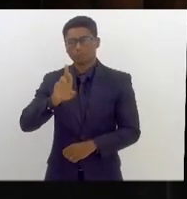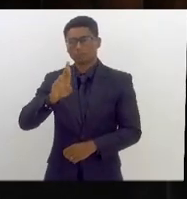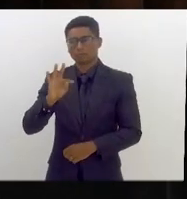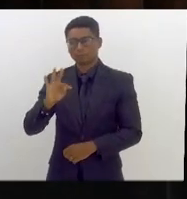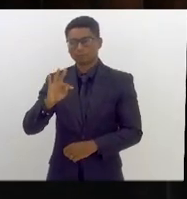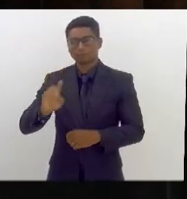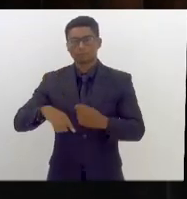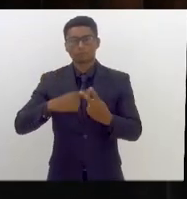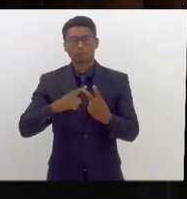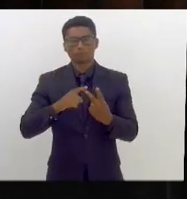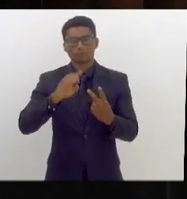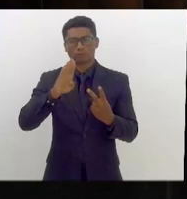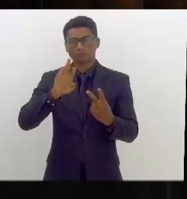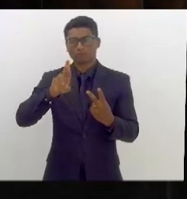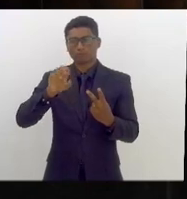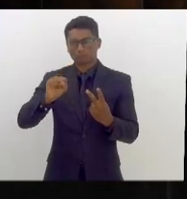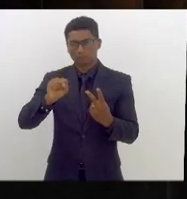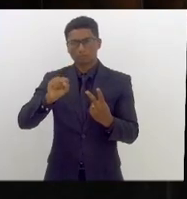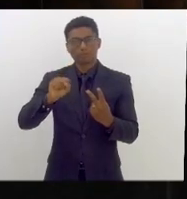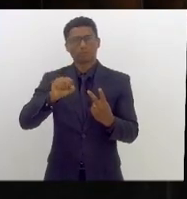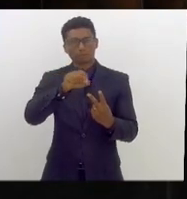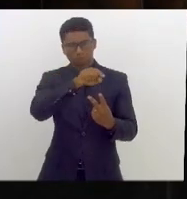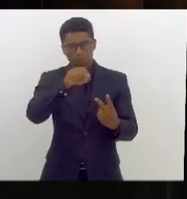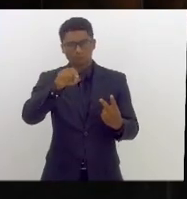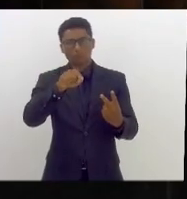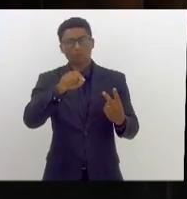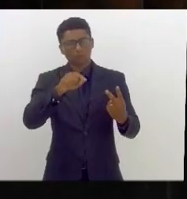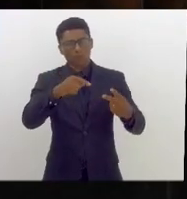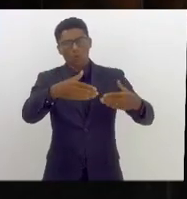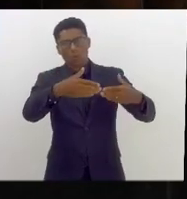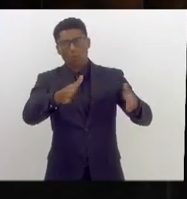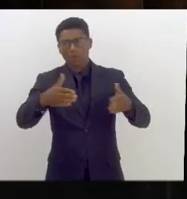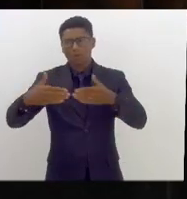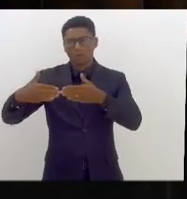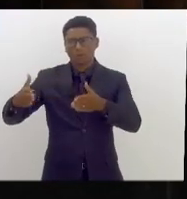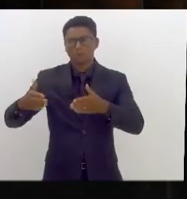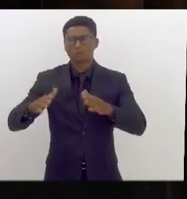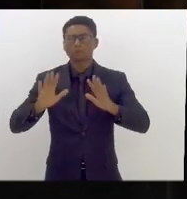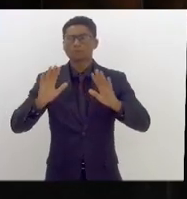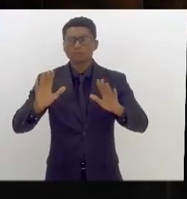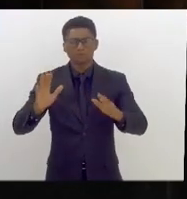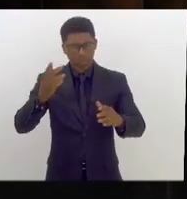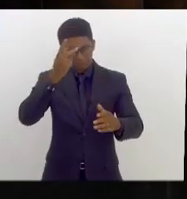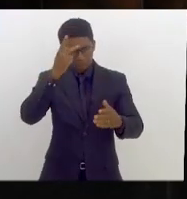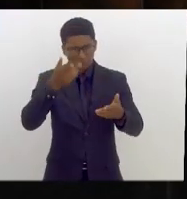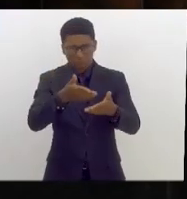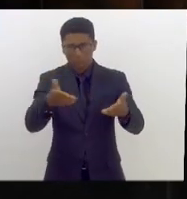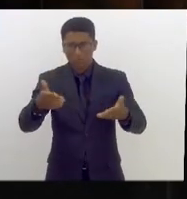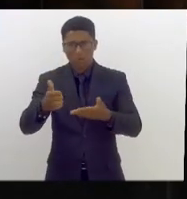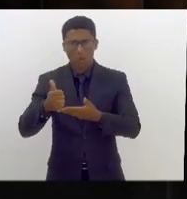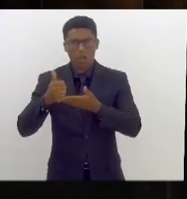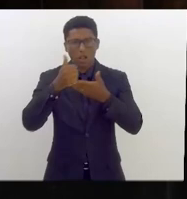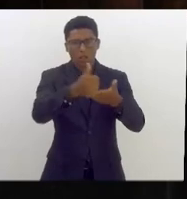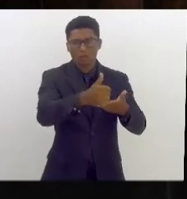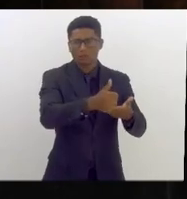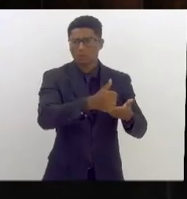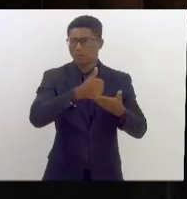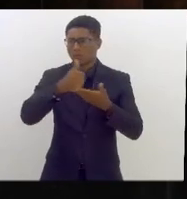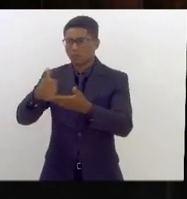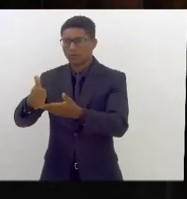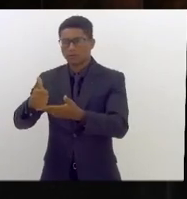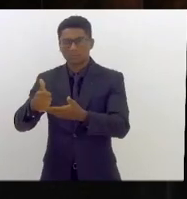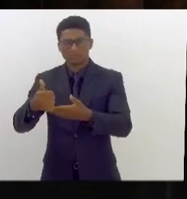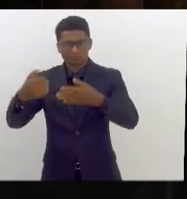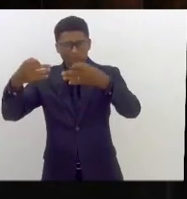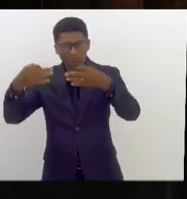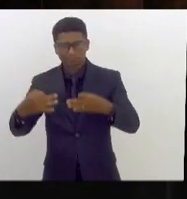são lançados, mas não conseguem garantir o deslocamento que é feito em massa. Comentava aqui antes da fala com a deputada